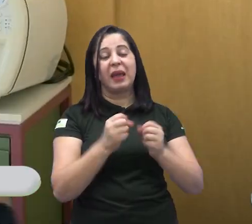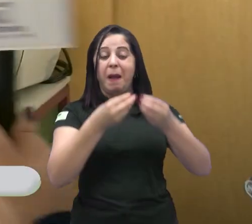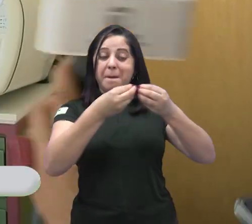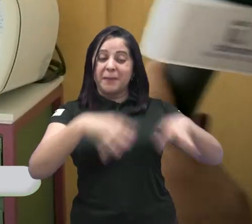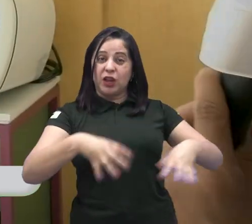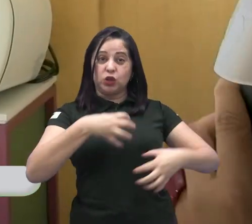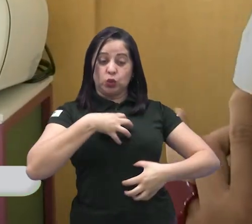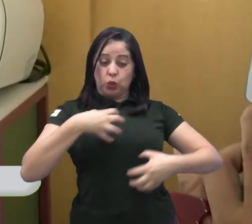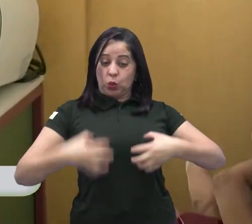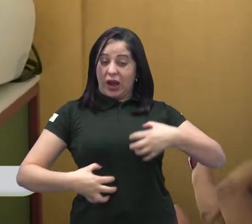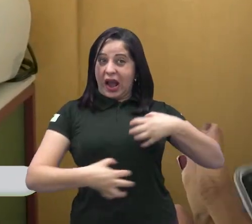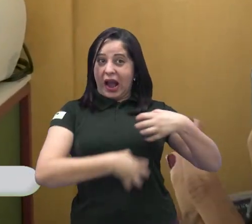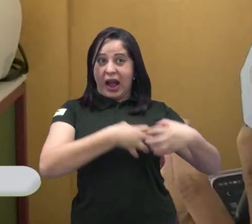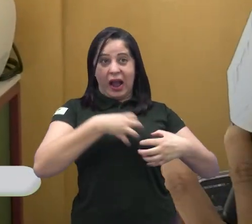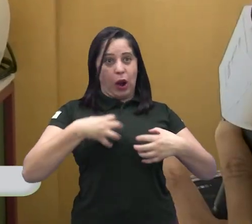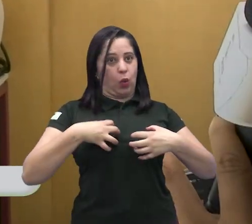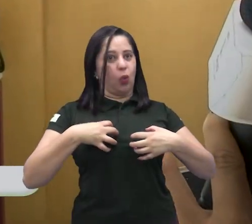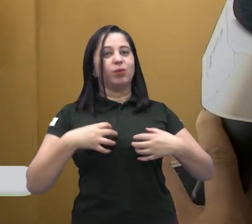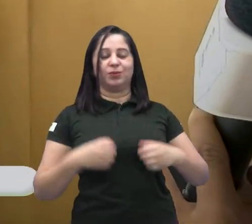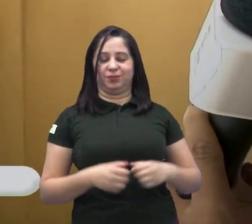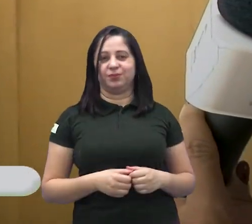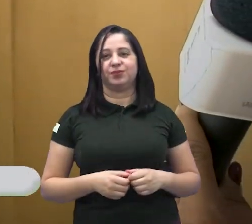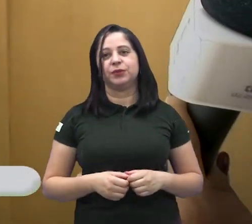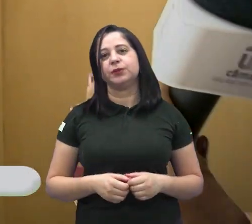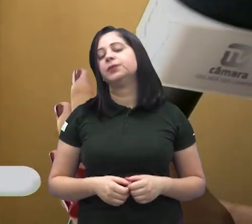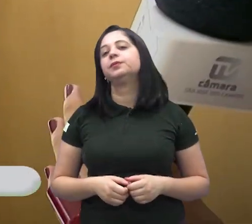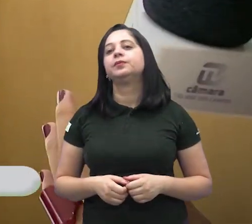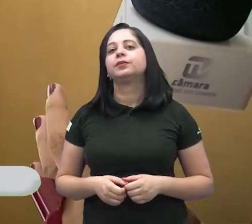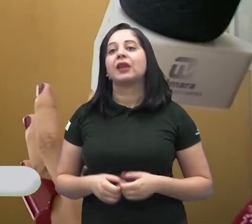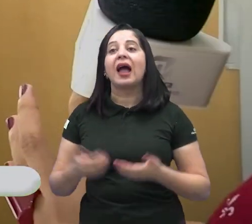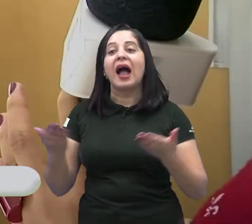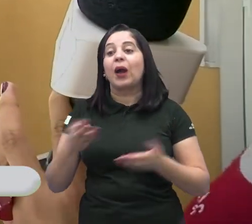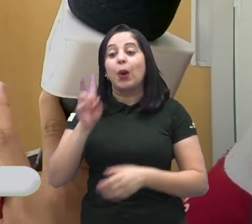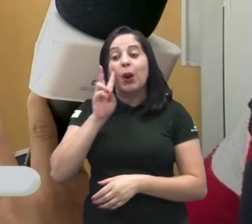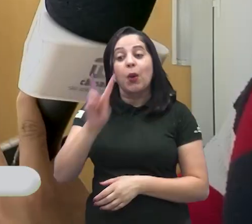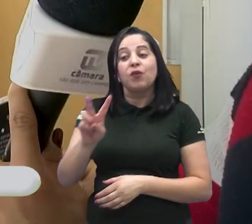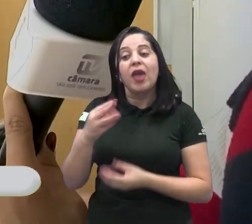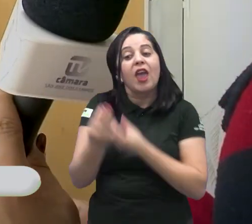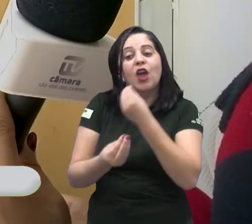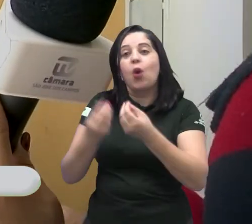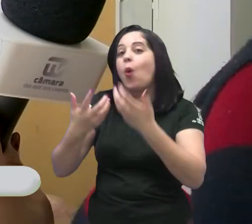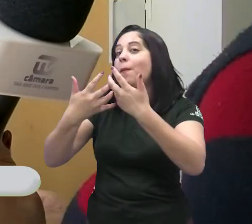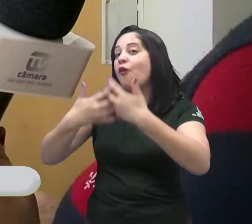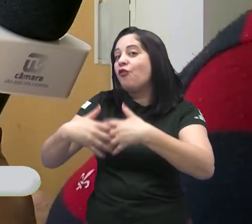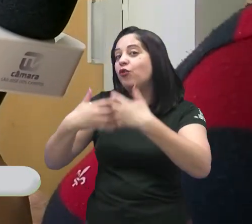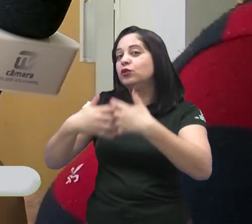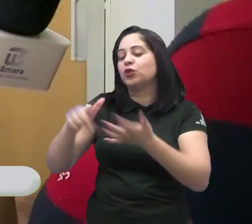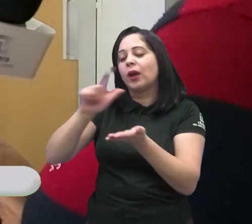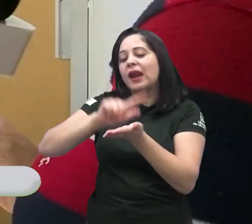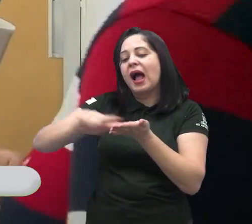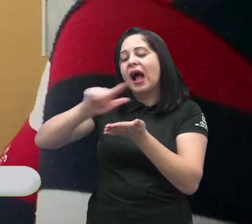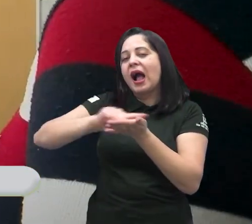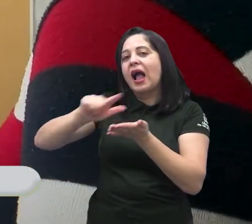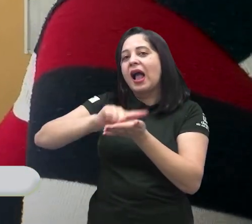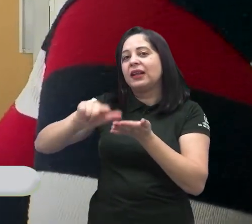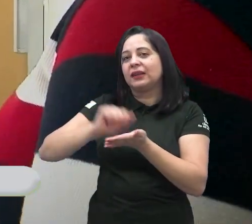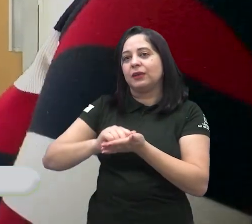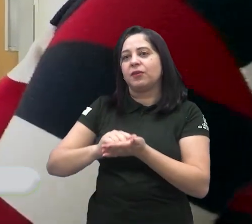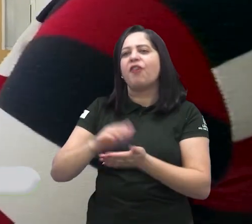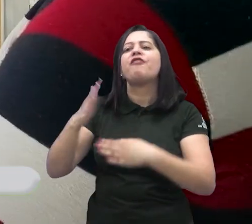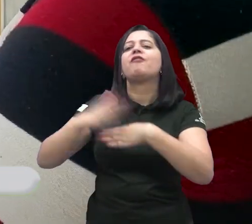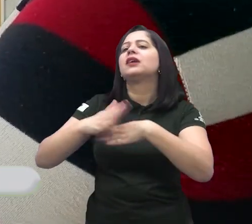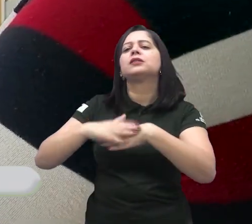organismo. Ótimo, doutor. E aí a gente vai ver esse procedimento, né, essa limpeza, né, preventiva, a gente vai acompanhar agora, né? O que vai ser feito